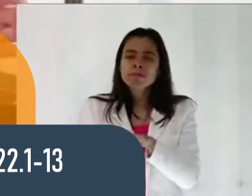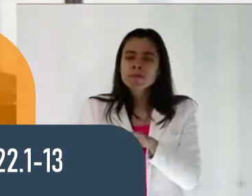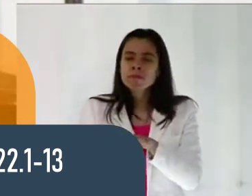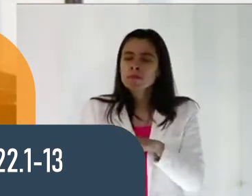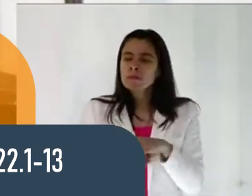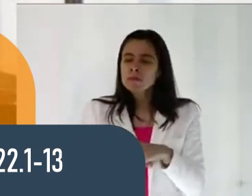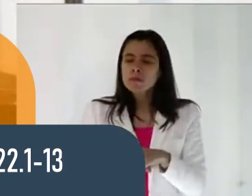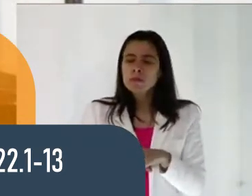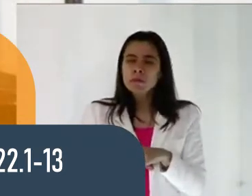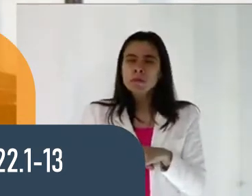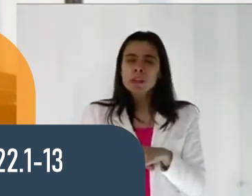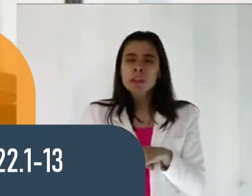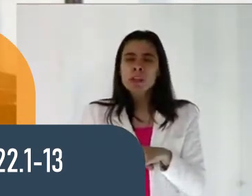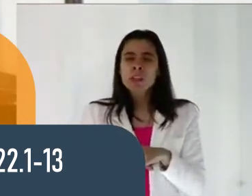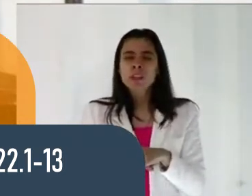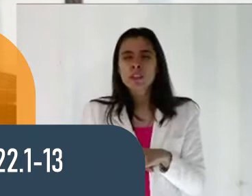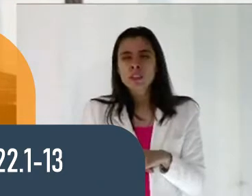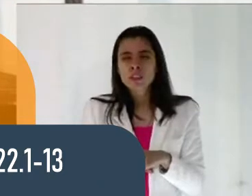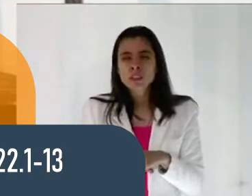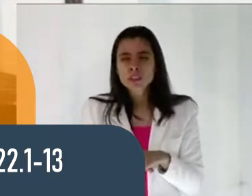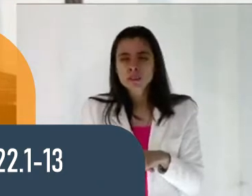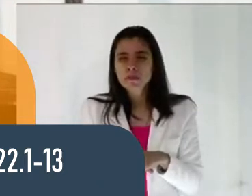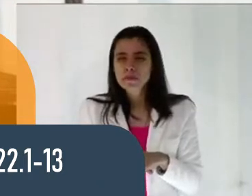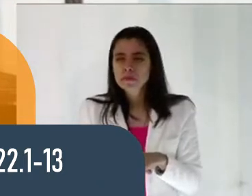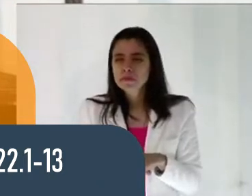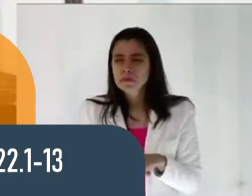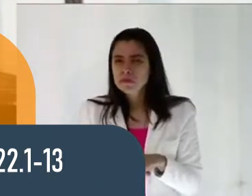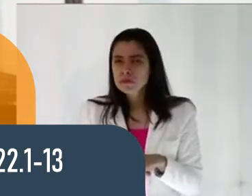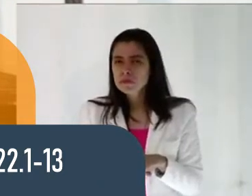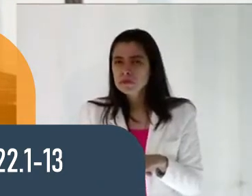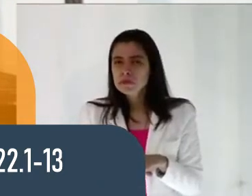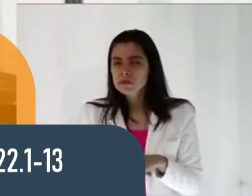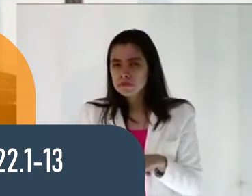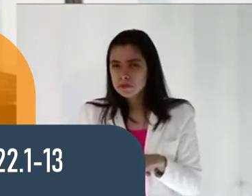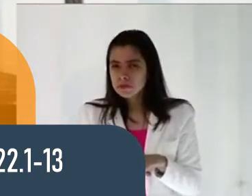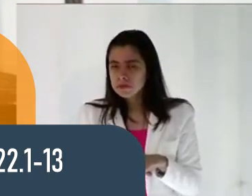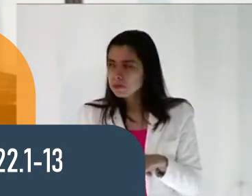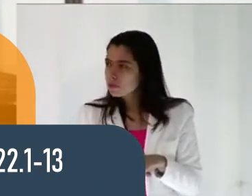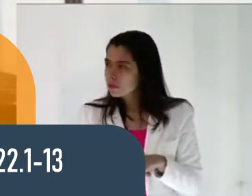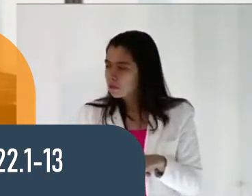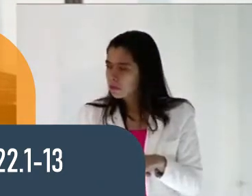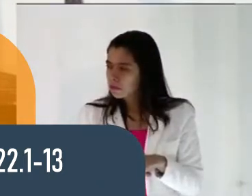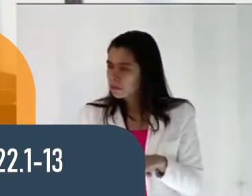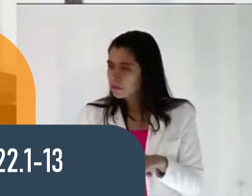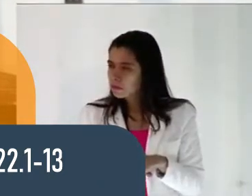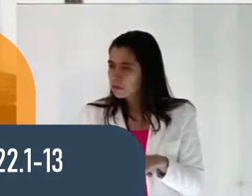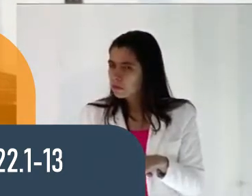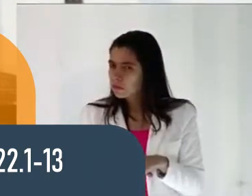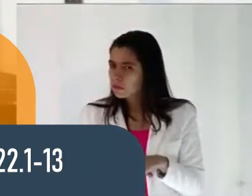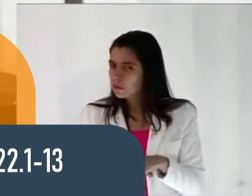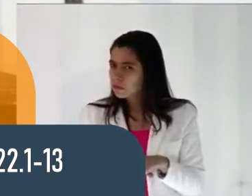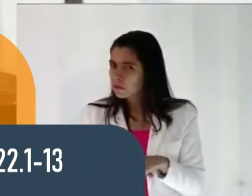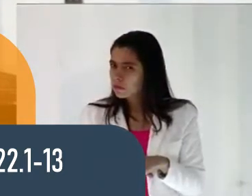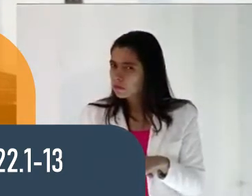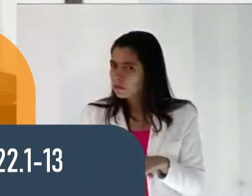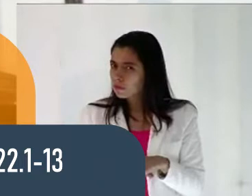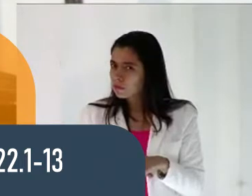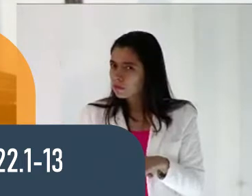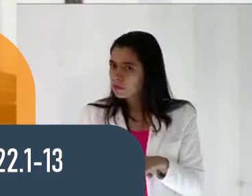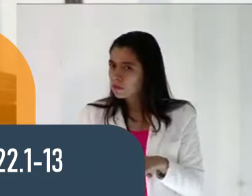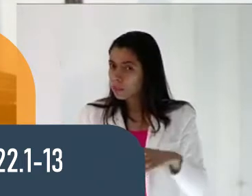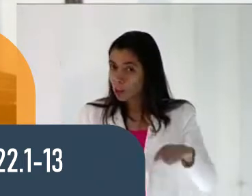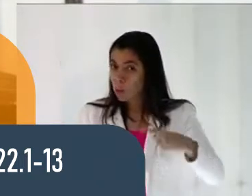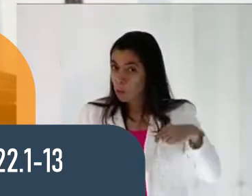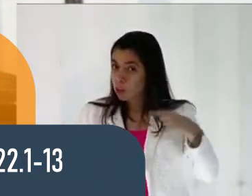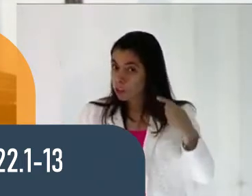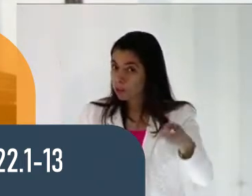que aqui é um paralelo muito precioso, é que depois então que eles estão se dirigindo para aquele local, todos os utensílios